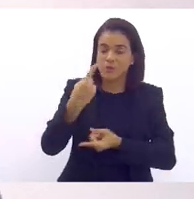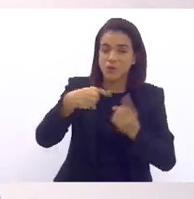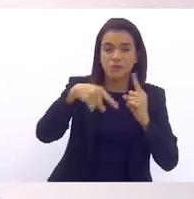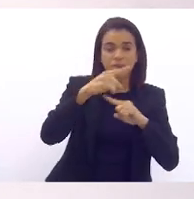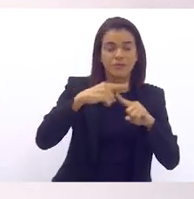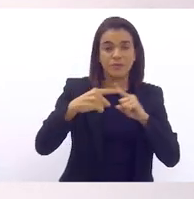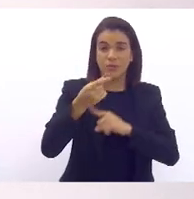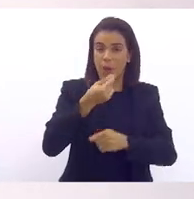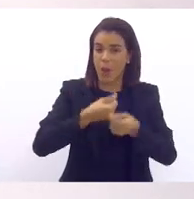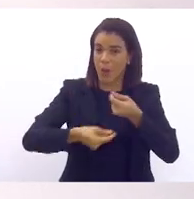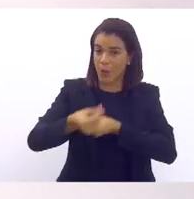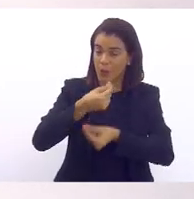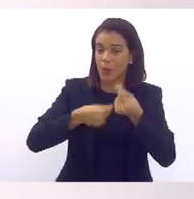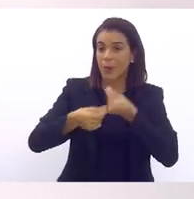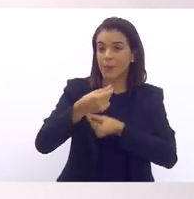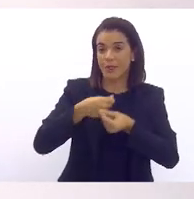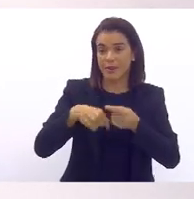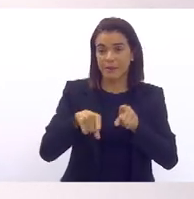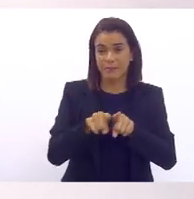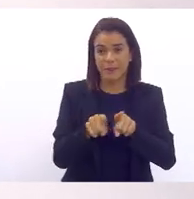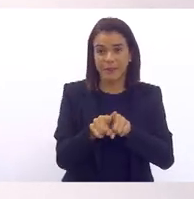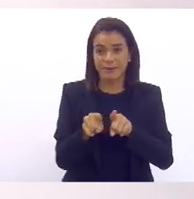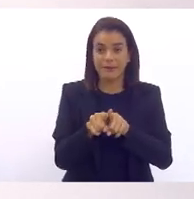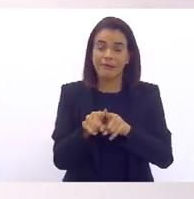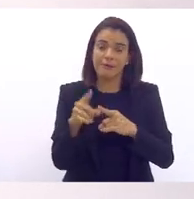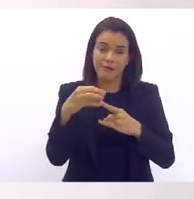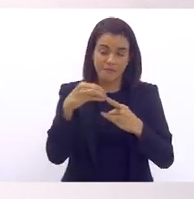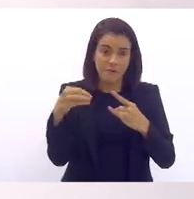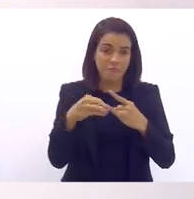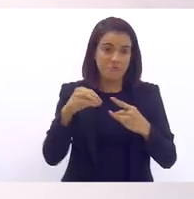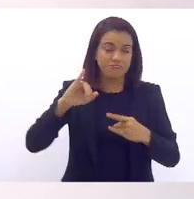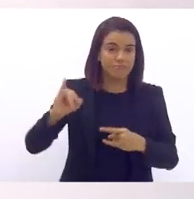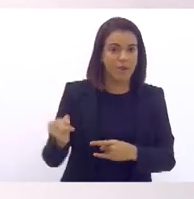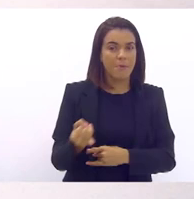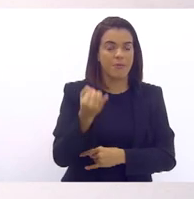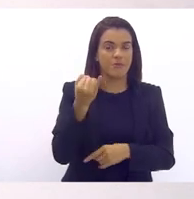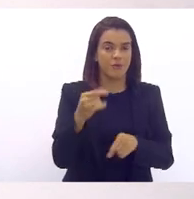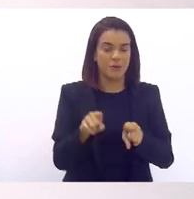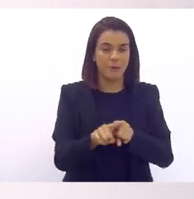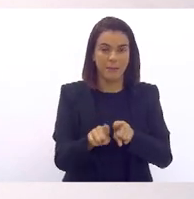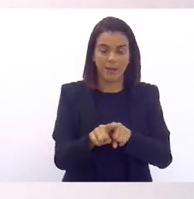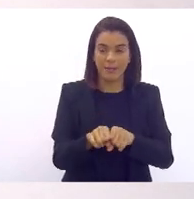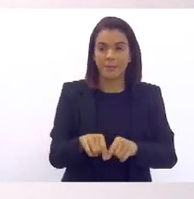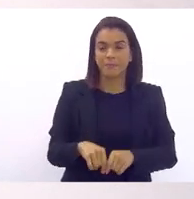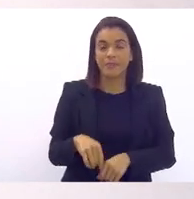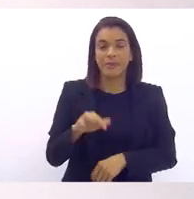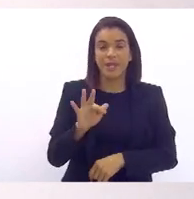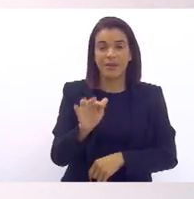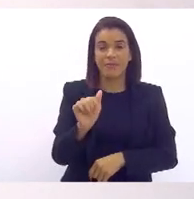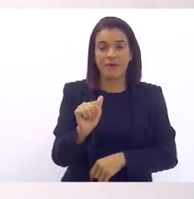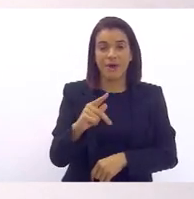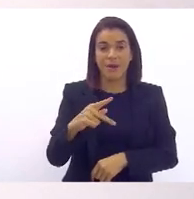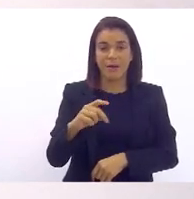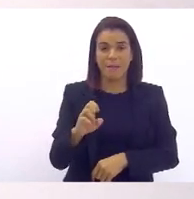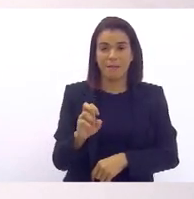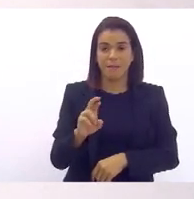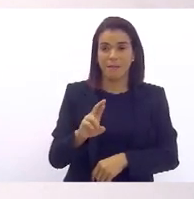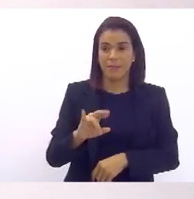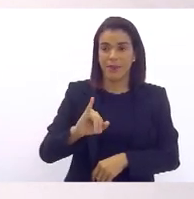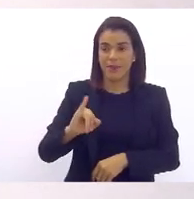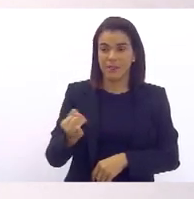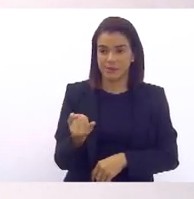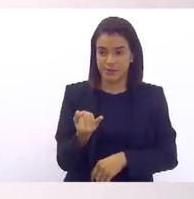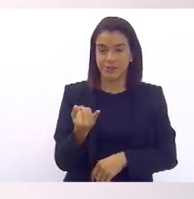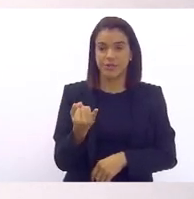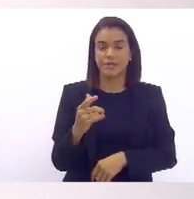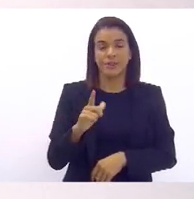a fu se beneficiou bastante junto à fep e ao BNDS e temos também aqui a ferge que tem se